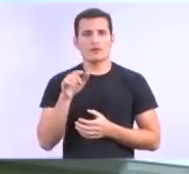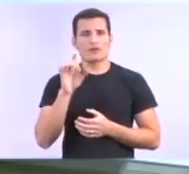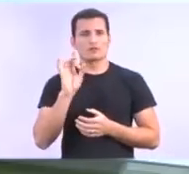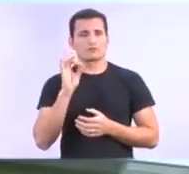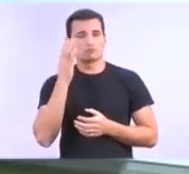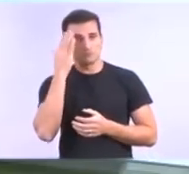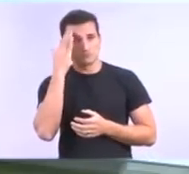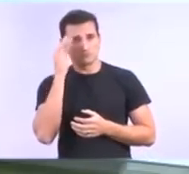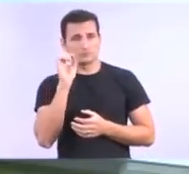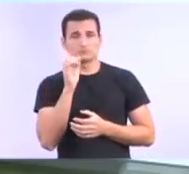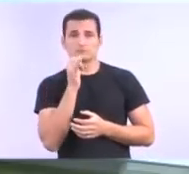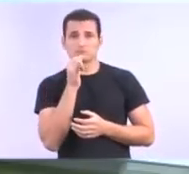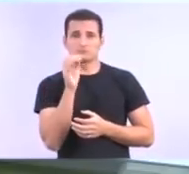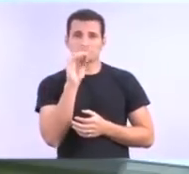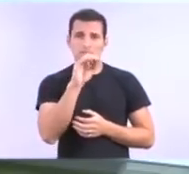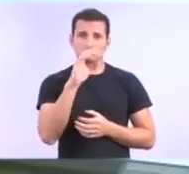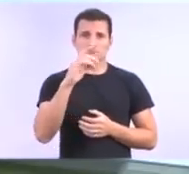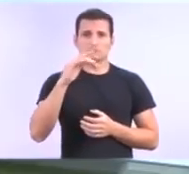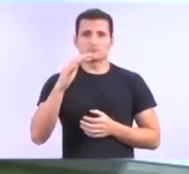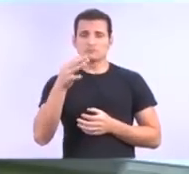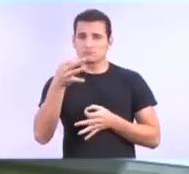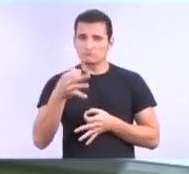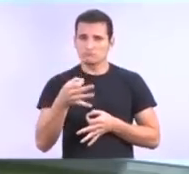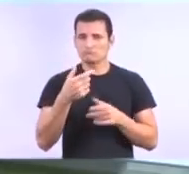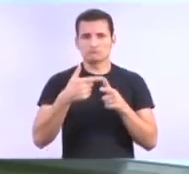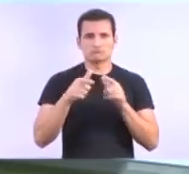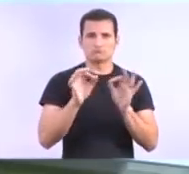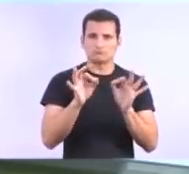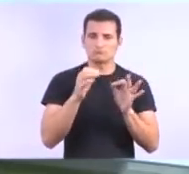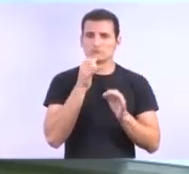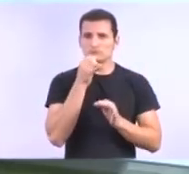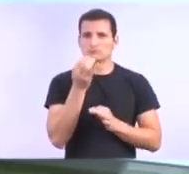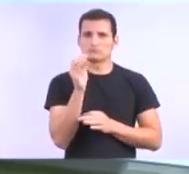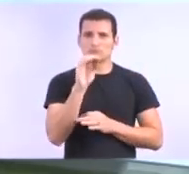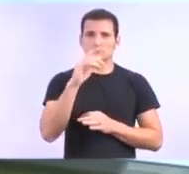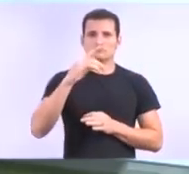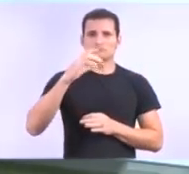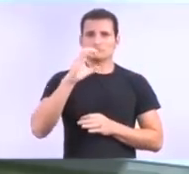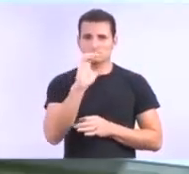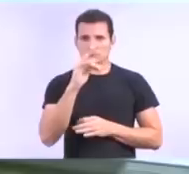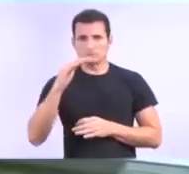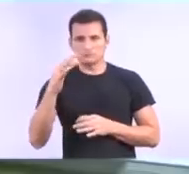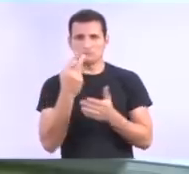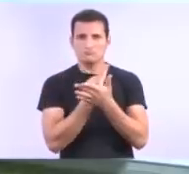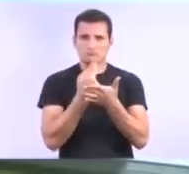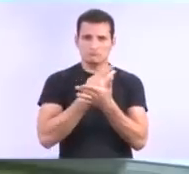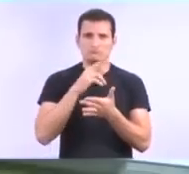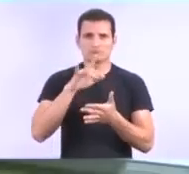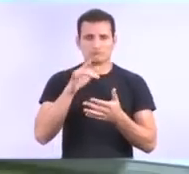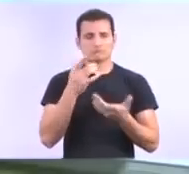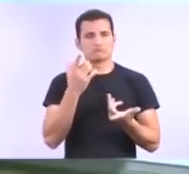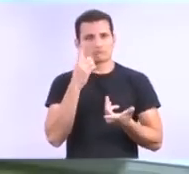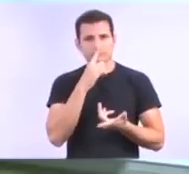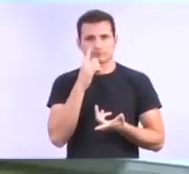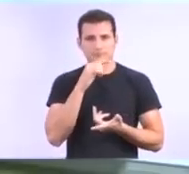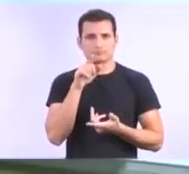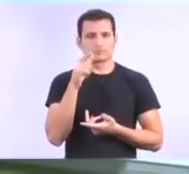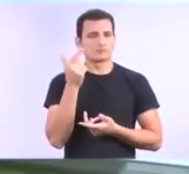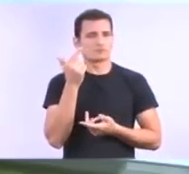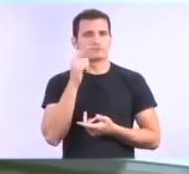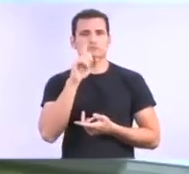o CPF correto, não vai dar problema nenhum. E se ele tentar colocar um CPF errado, vai gerar um erro ali e você não vai